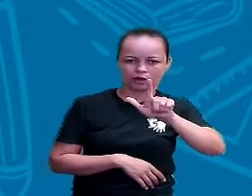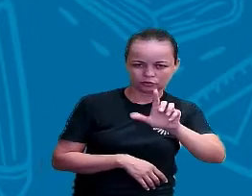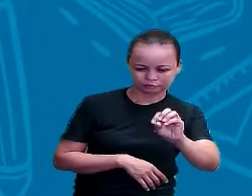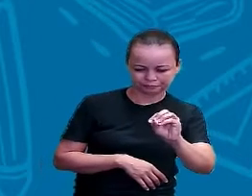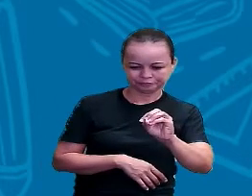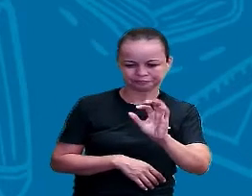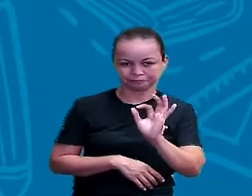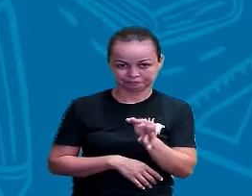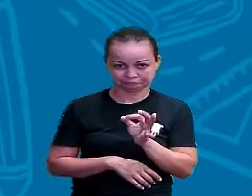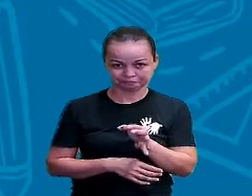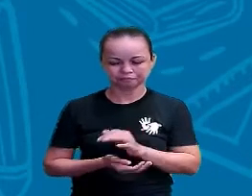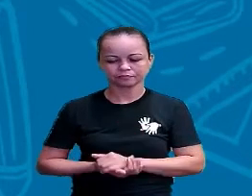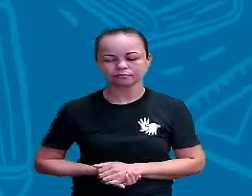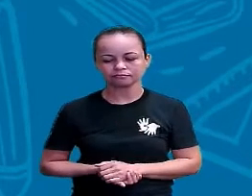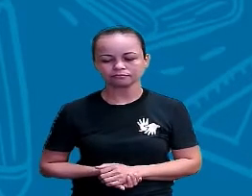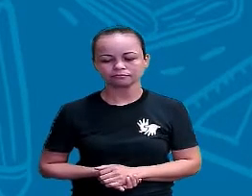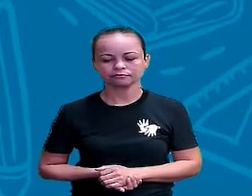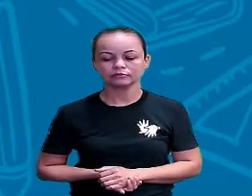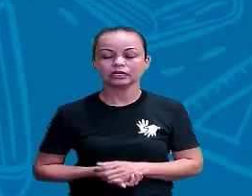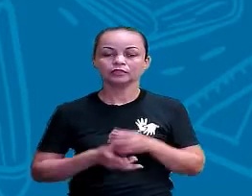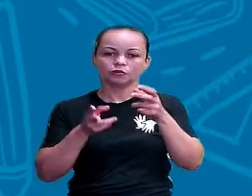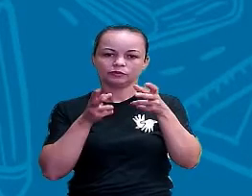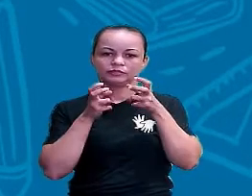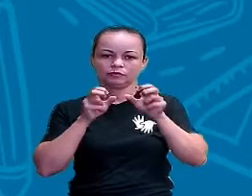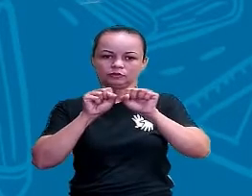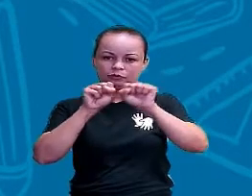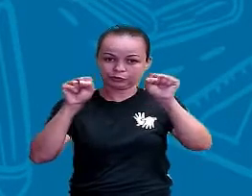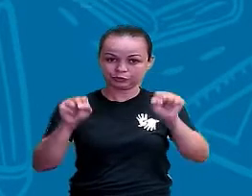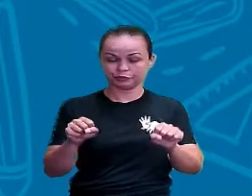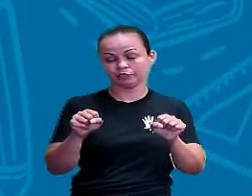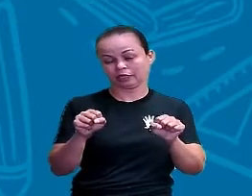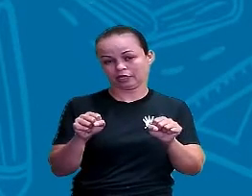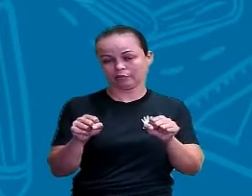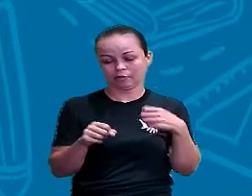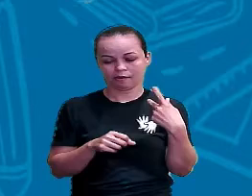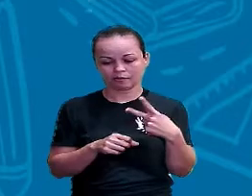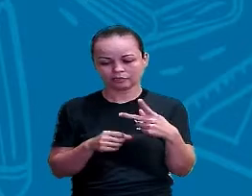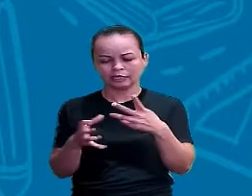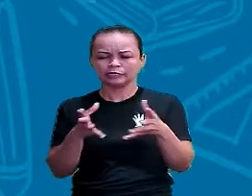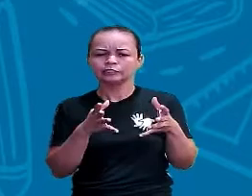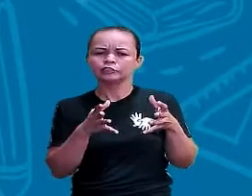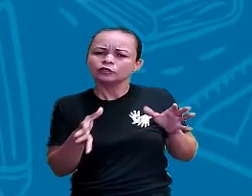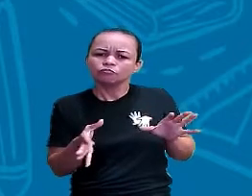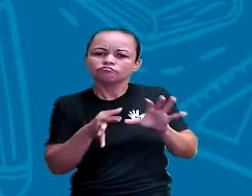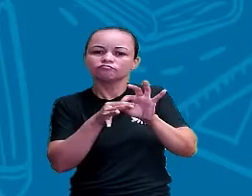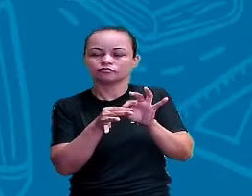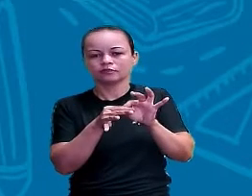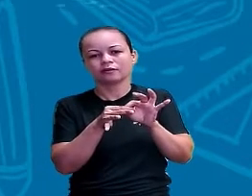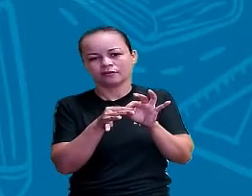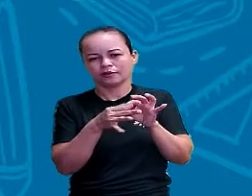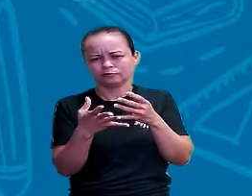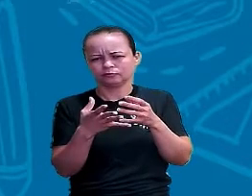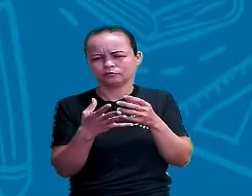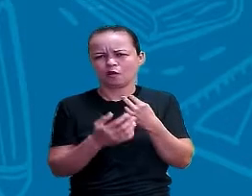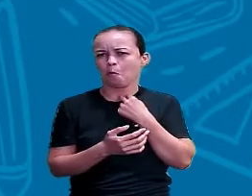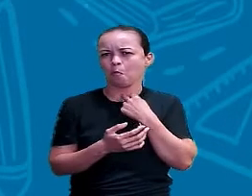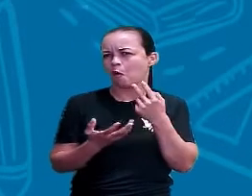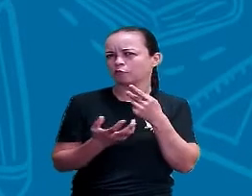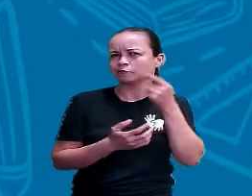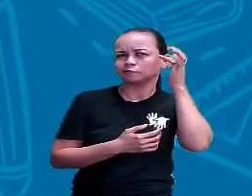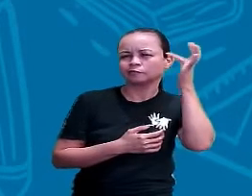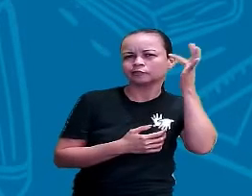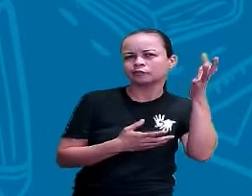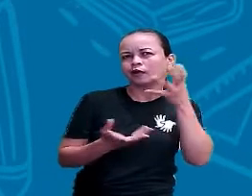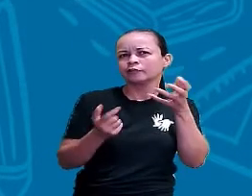Então, a gente observa, né, que os nossos sistemas, eles estão integrados, né? A gente não pode imaginar que o meu